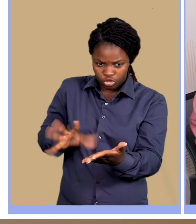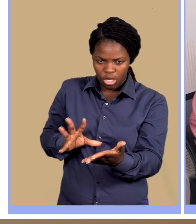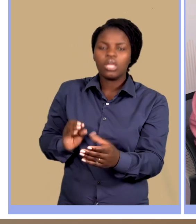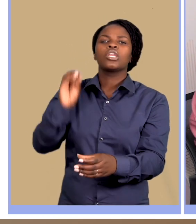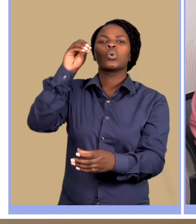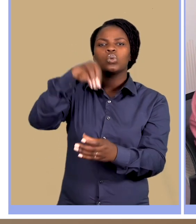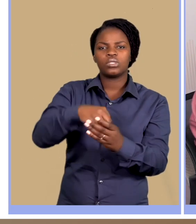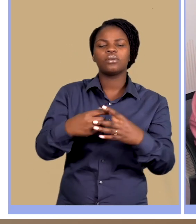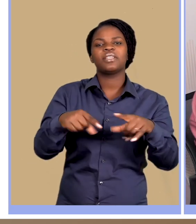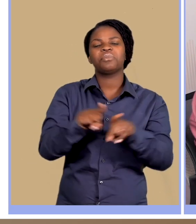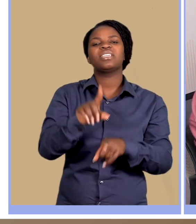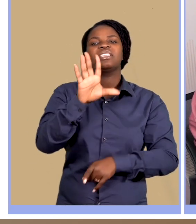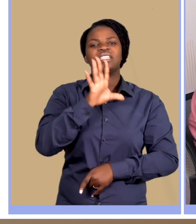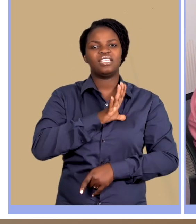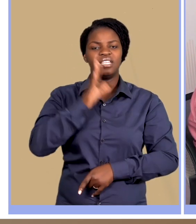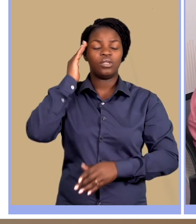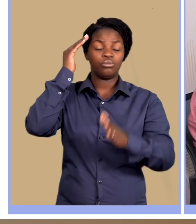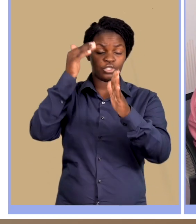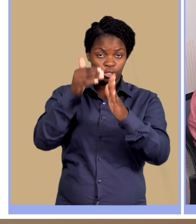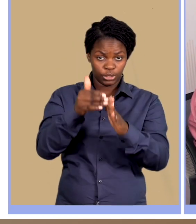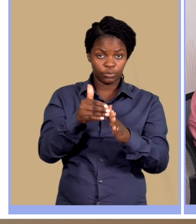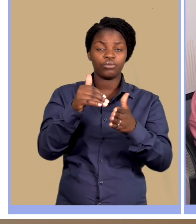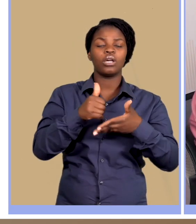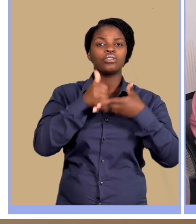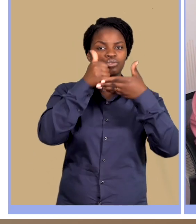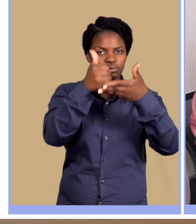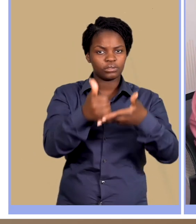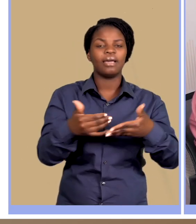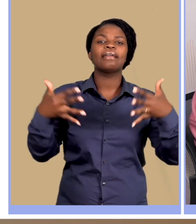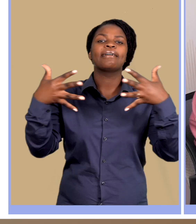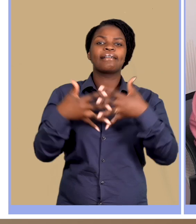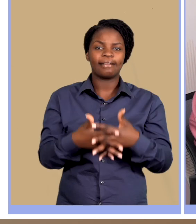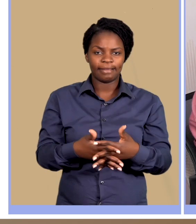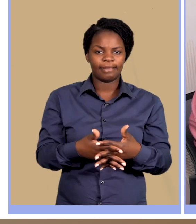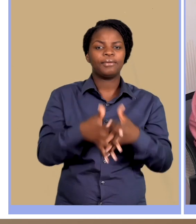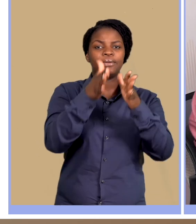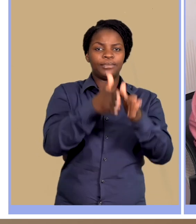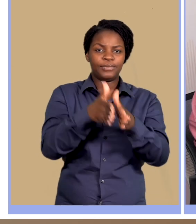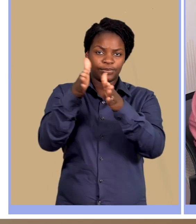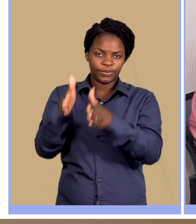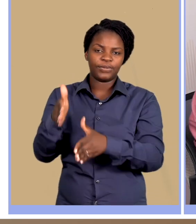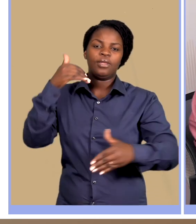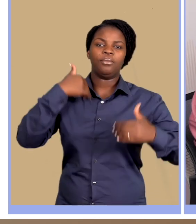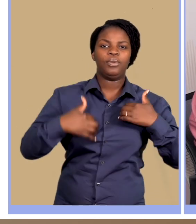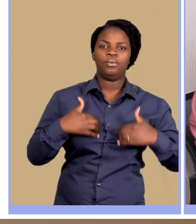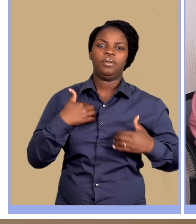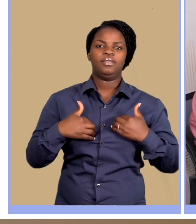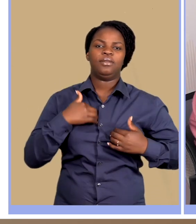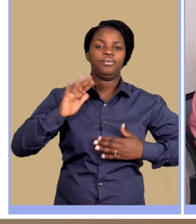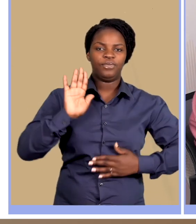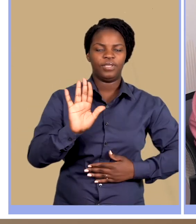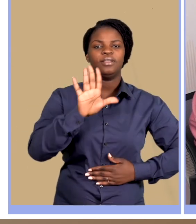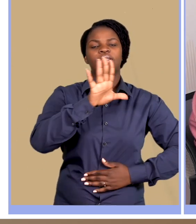inclusiva no sentido de fazermos perguntas que devem responder a situações tais